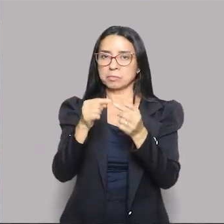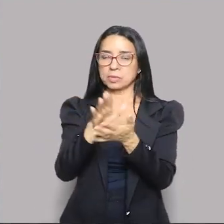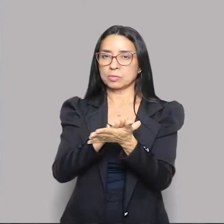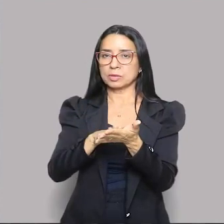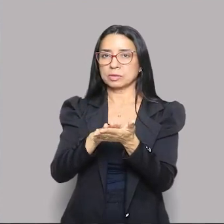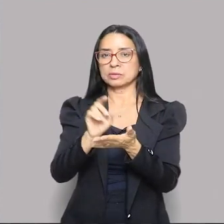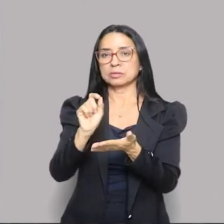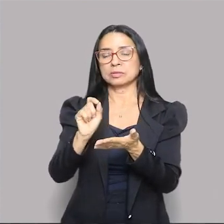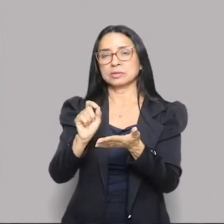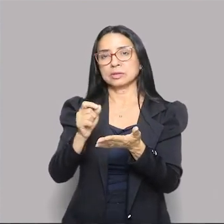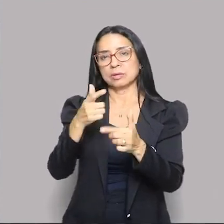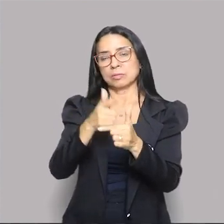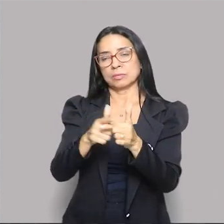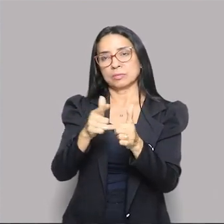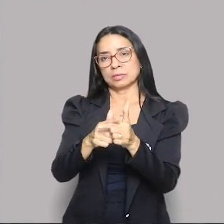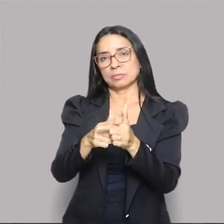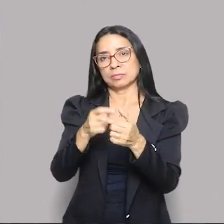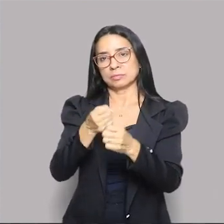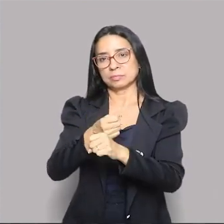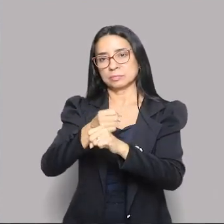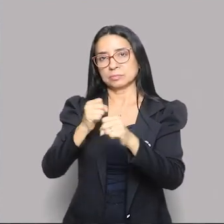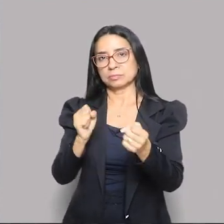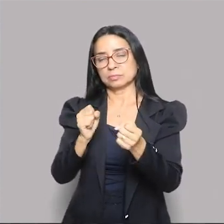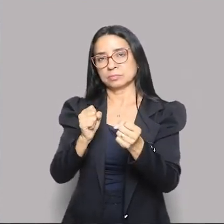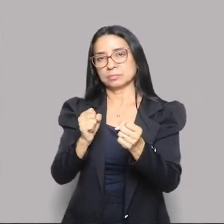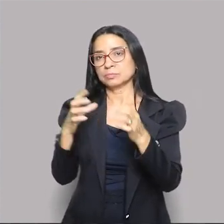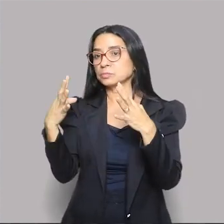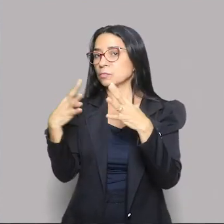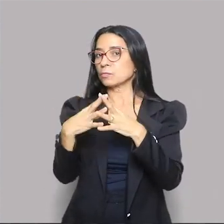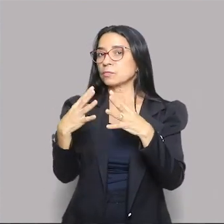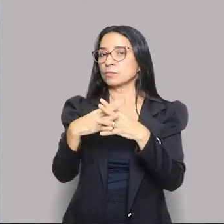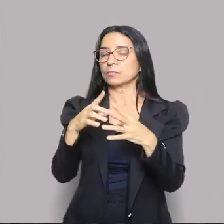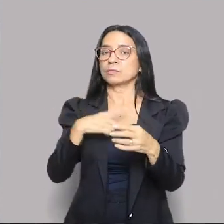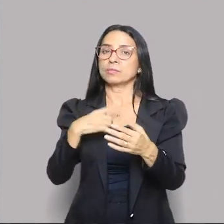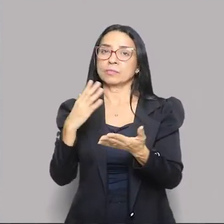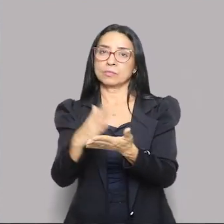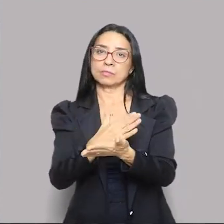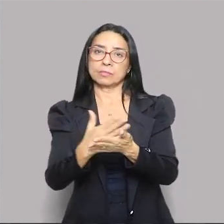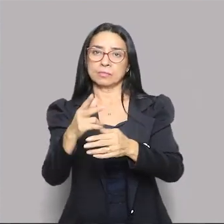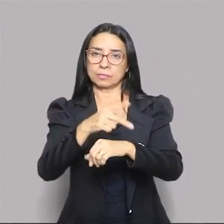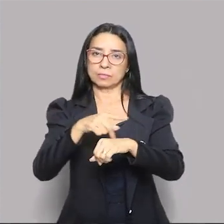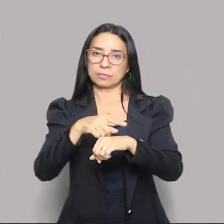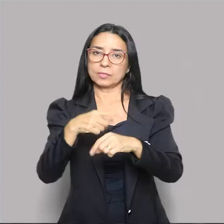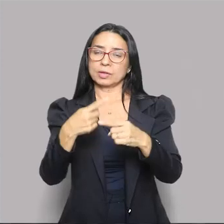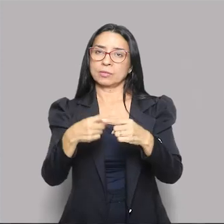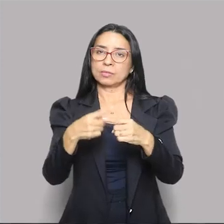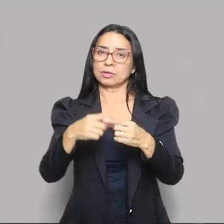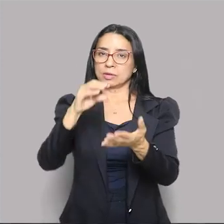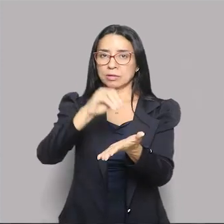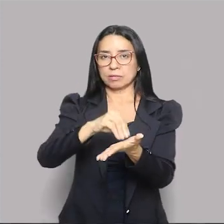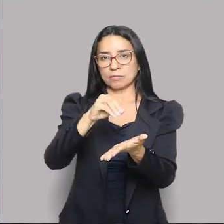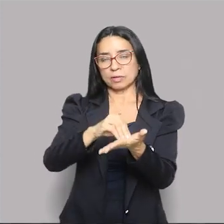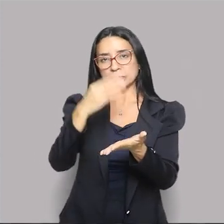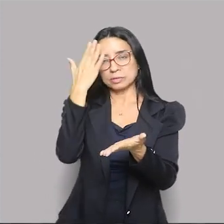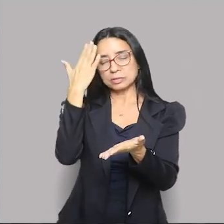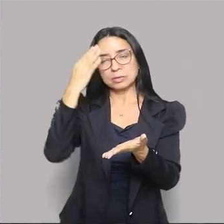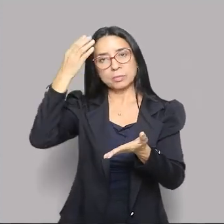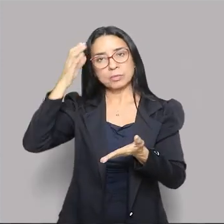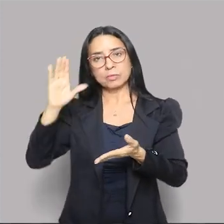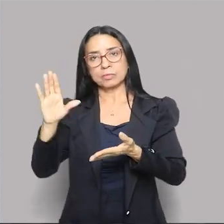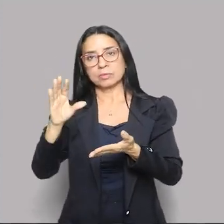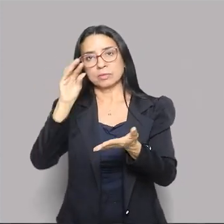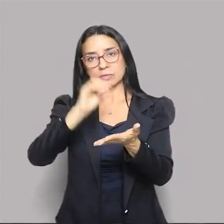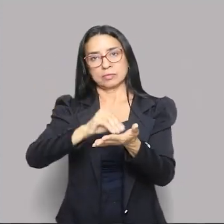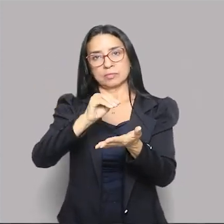problema. Grandes conflitos que existem em alguns países são por causa dessa falta de entendimento cultural,